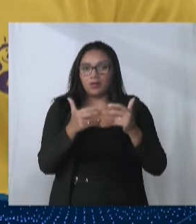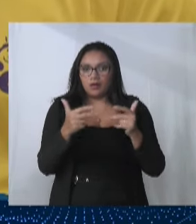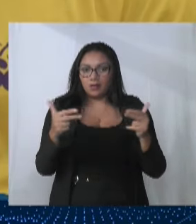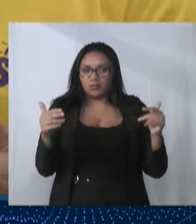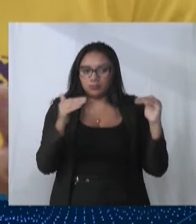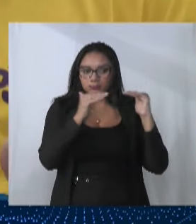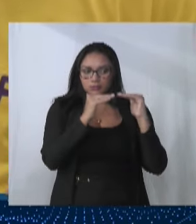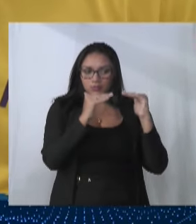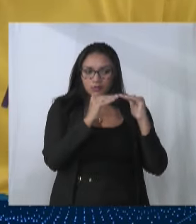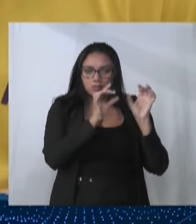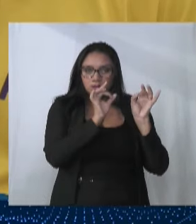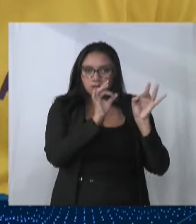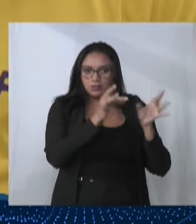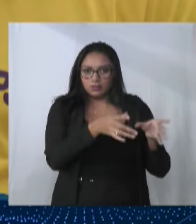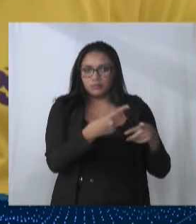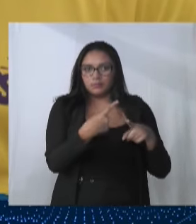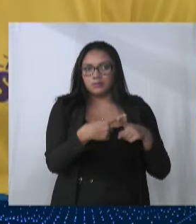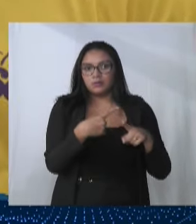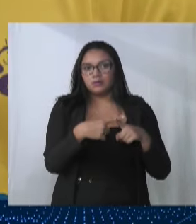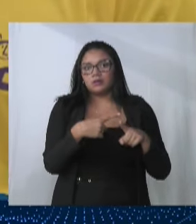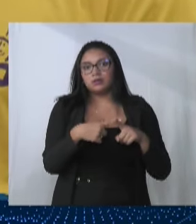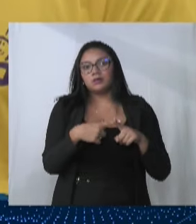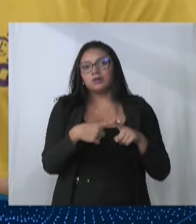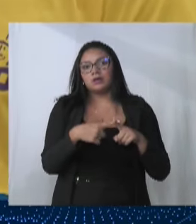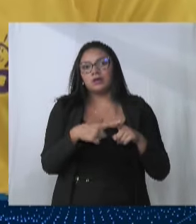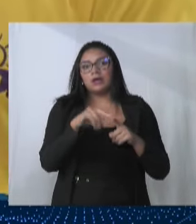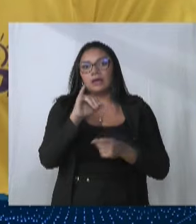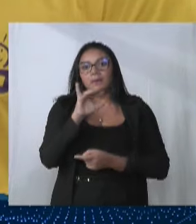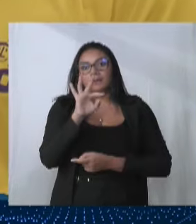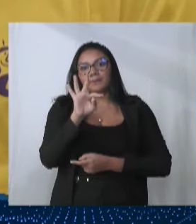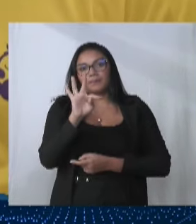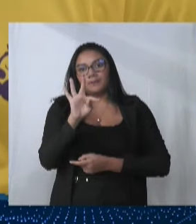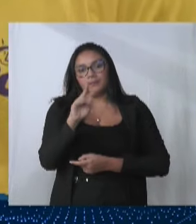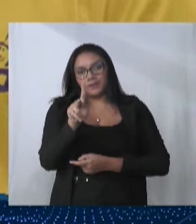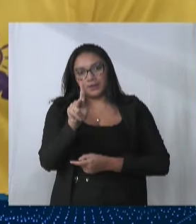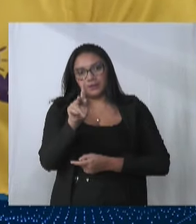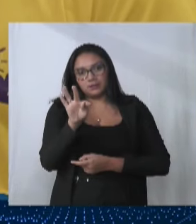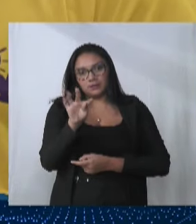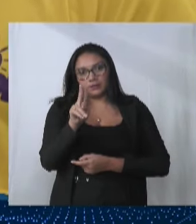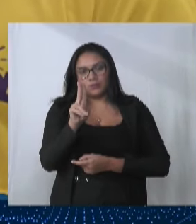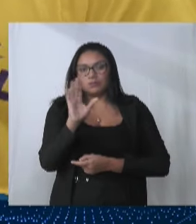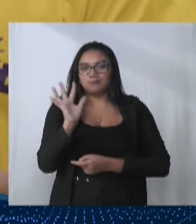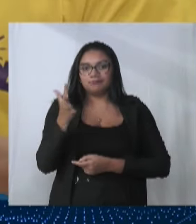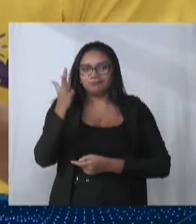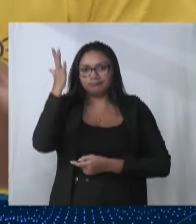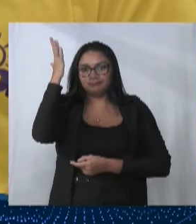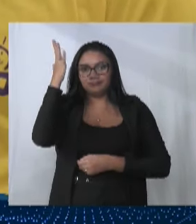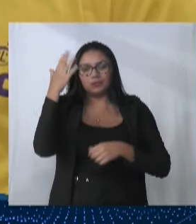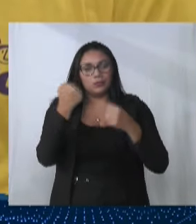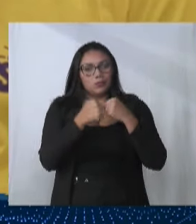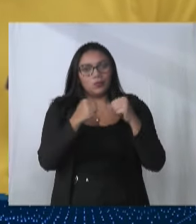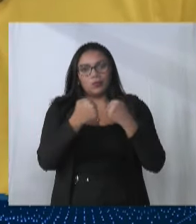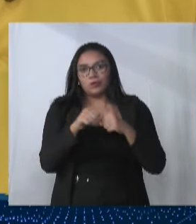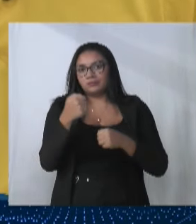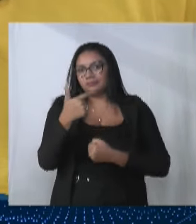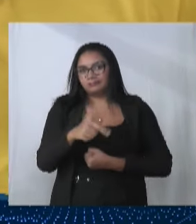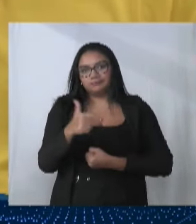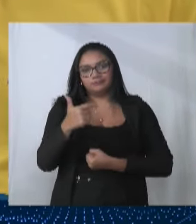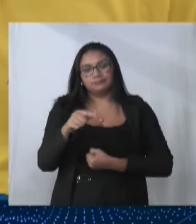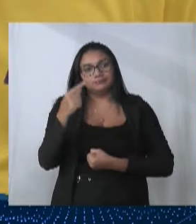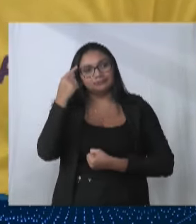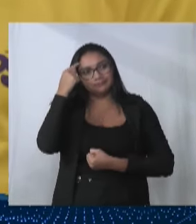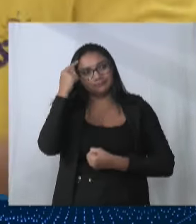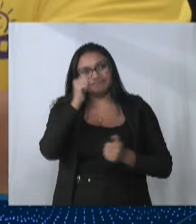quê? IPTU muito caro, transporte praticamente não existe. Então, o que é que a gente pensa em